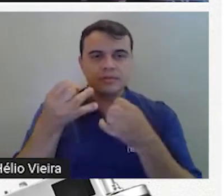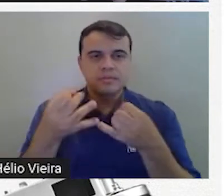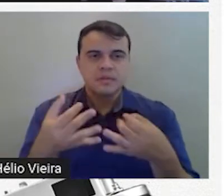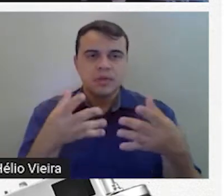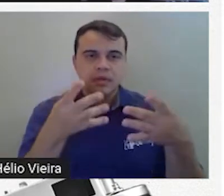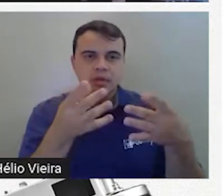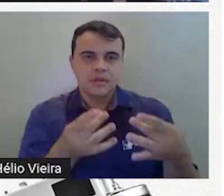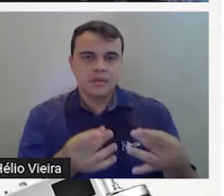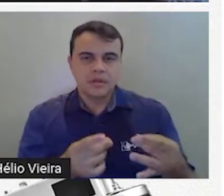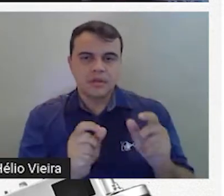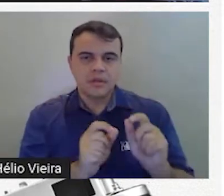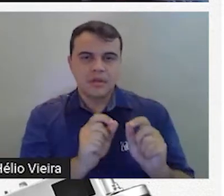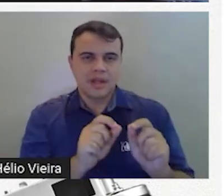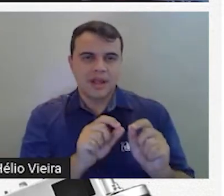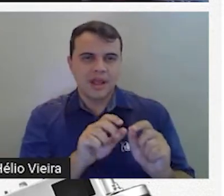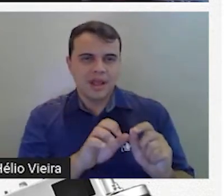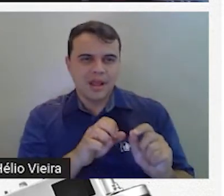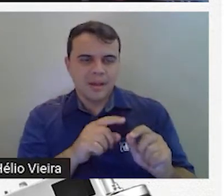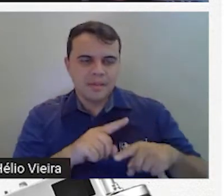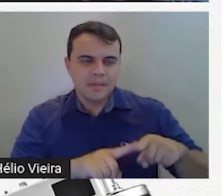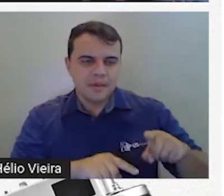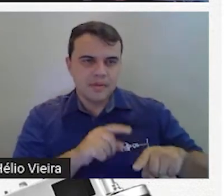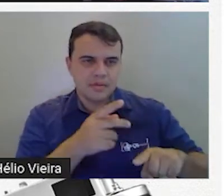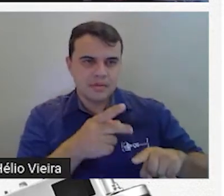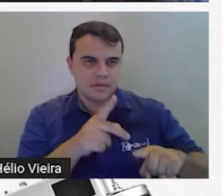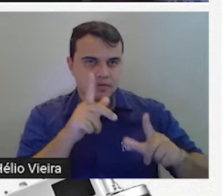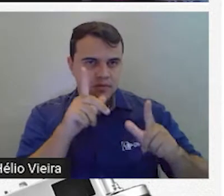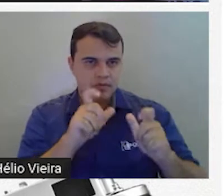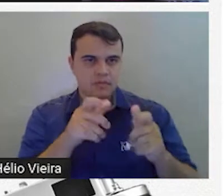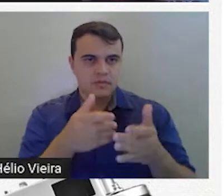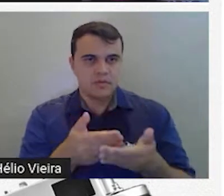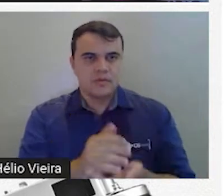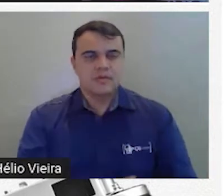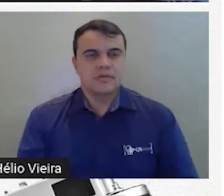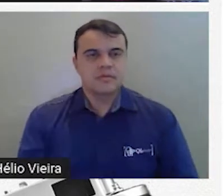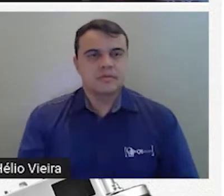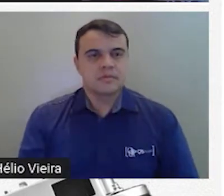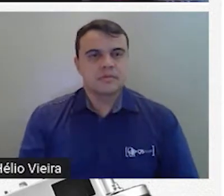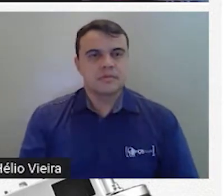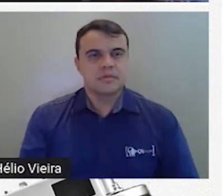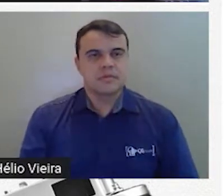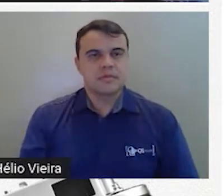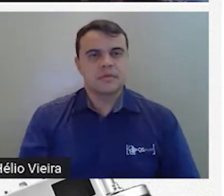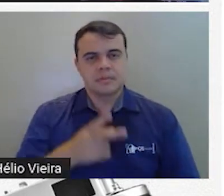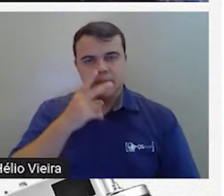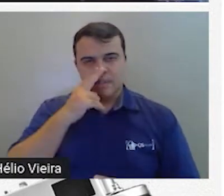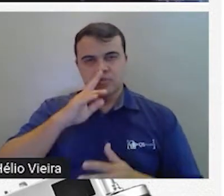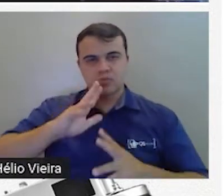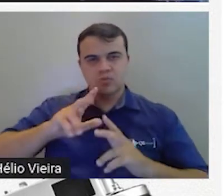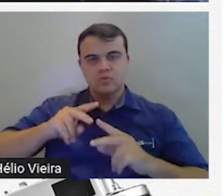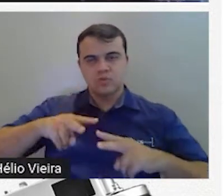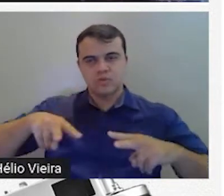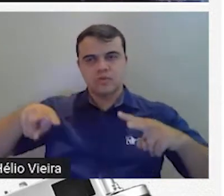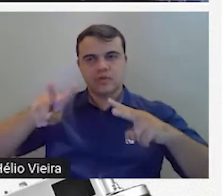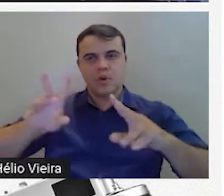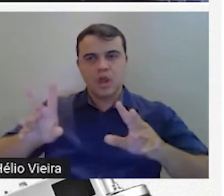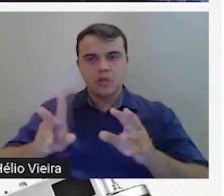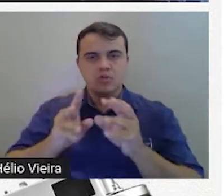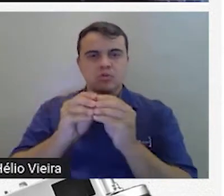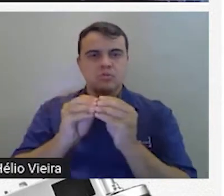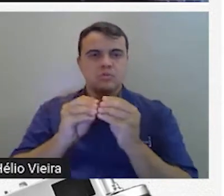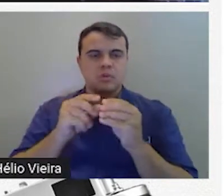sobre os elementos da fotografia. Na verdade, vai ser um panorama, né, um resumo